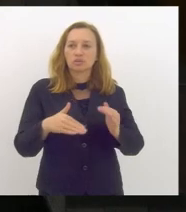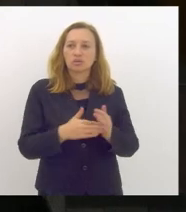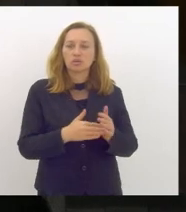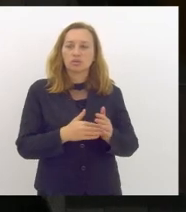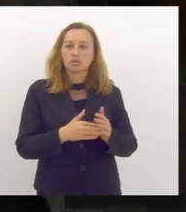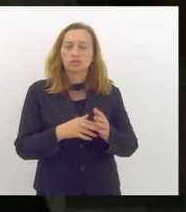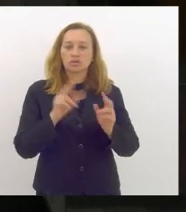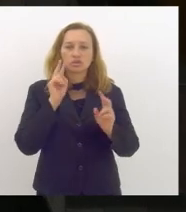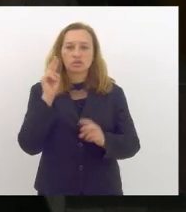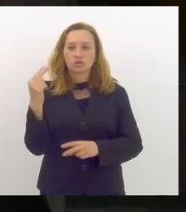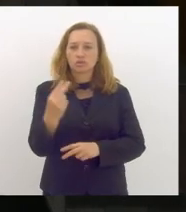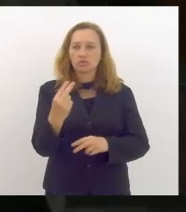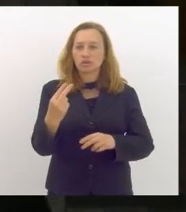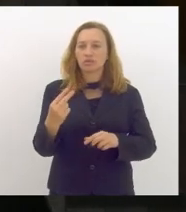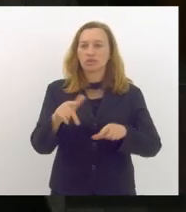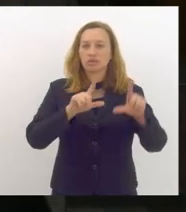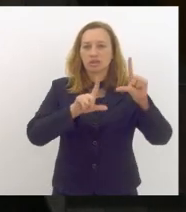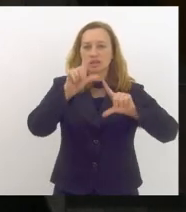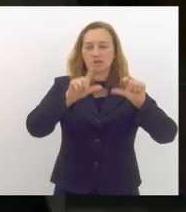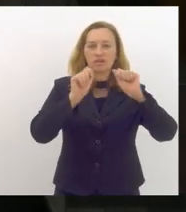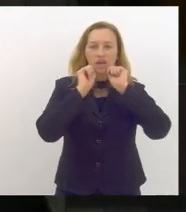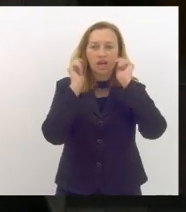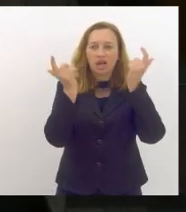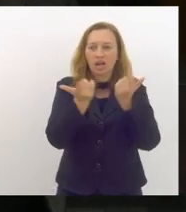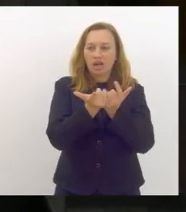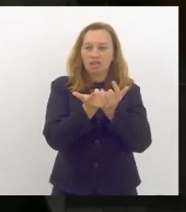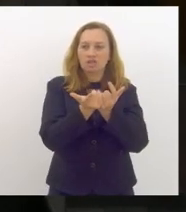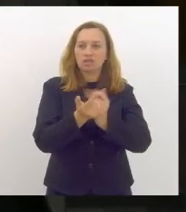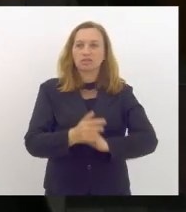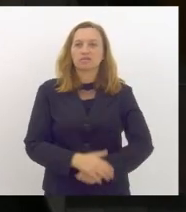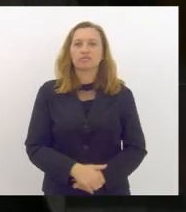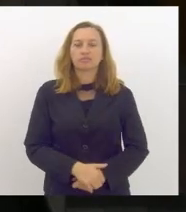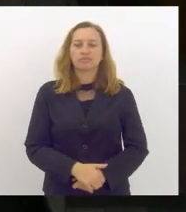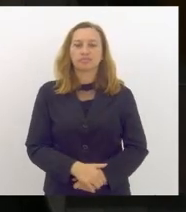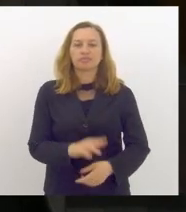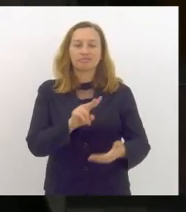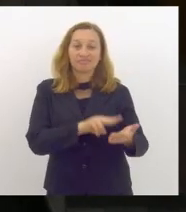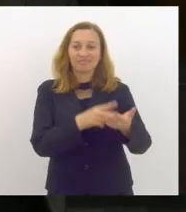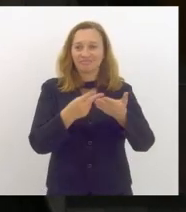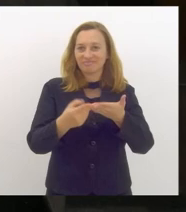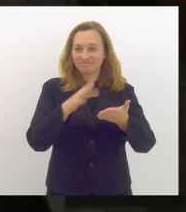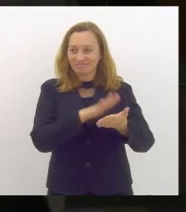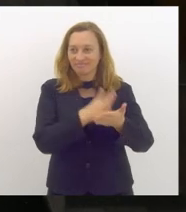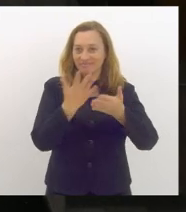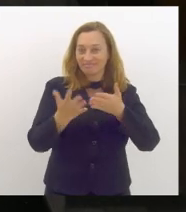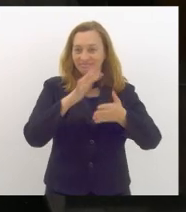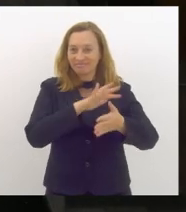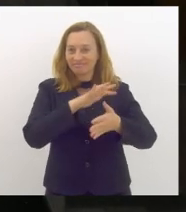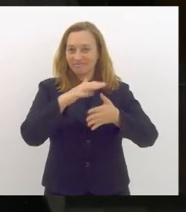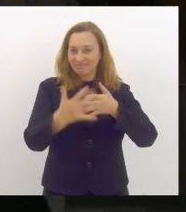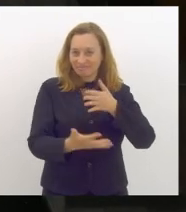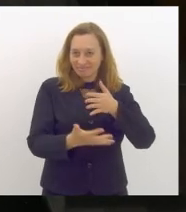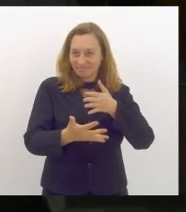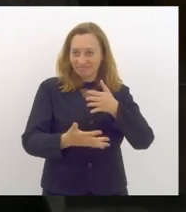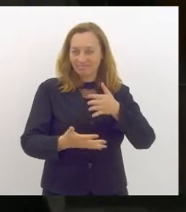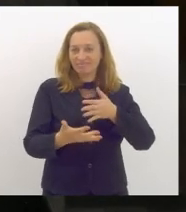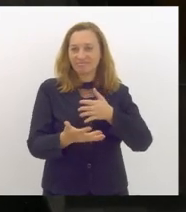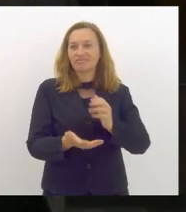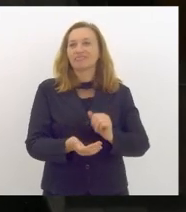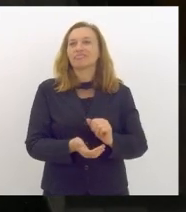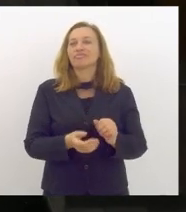vários telespectadores da TV alerj senhora intérprete da linguagem de libras